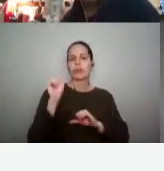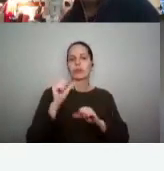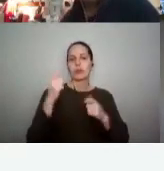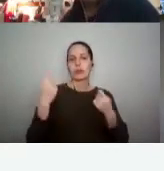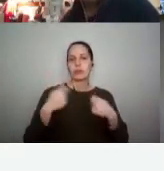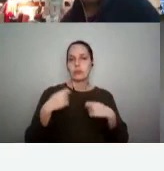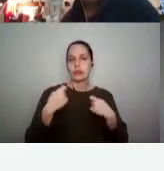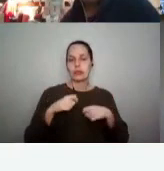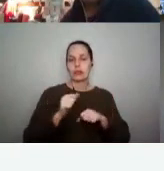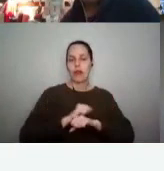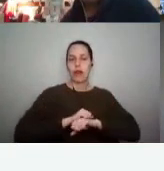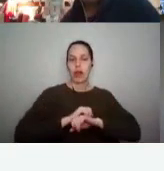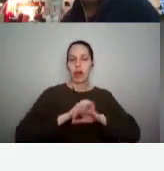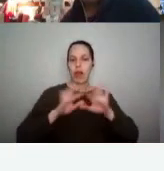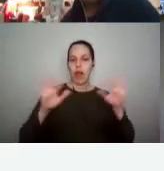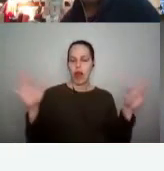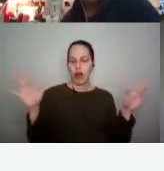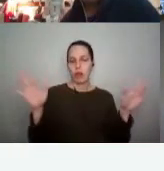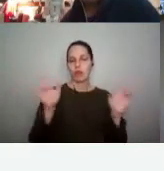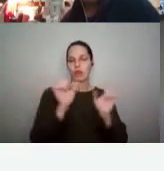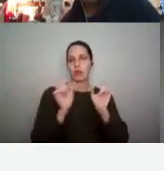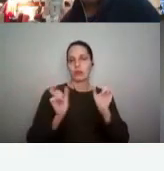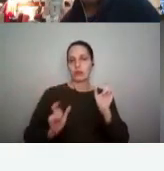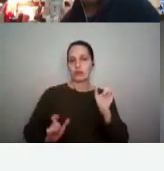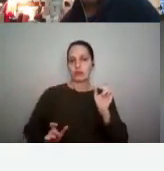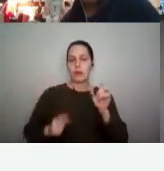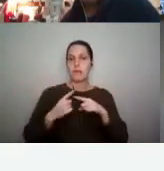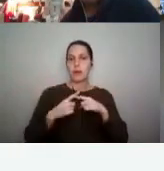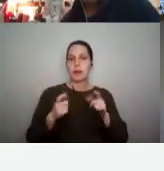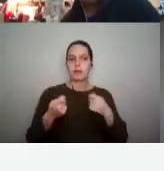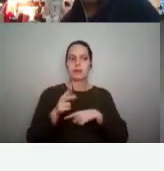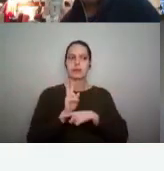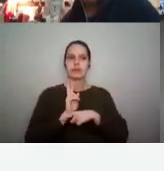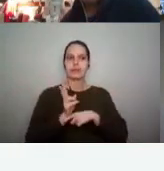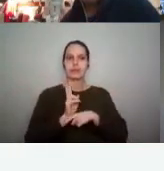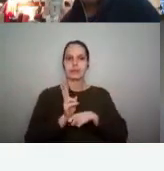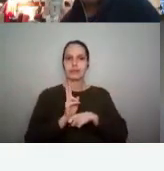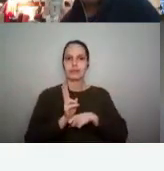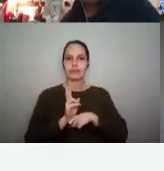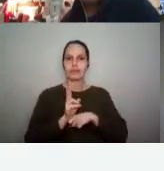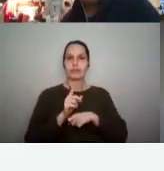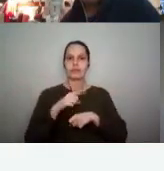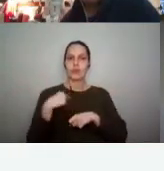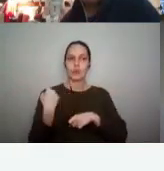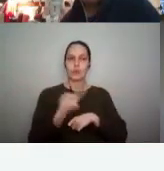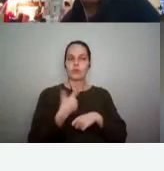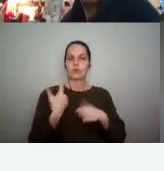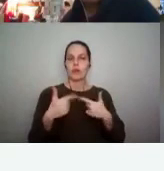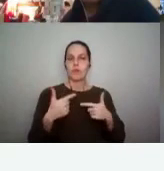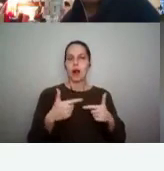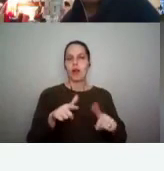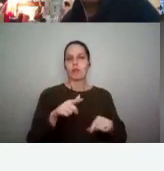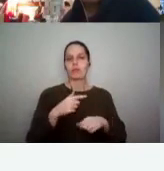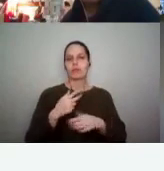uma clareza epistemológica, mas exigem quase que uma vigilância sobre os nossos trabalhos constantes.